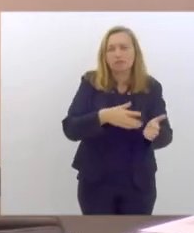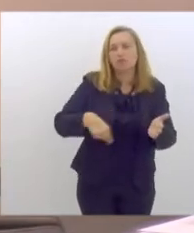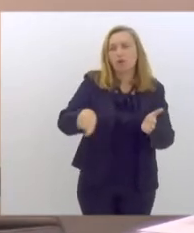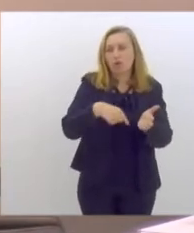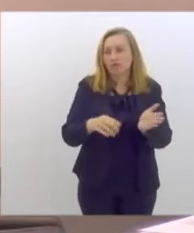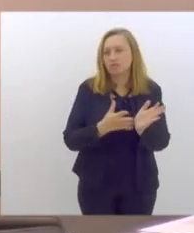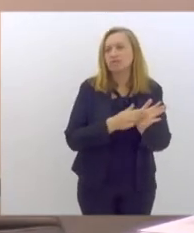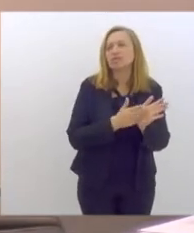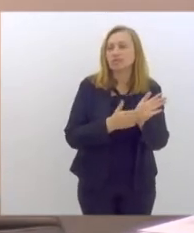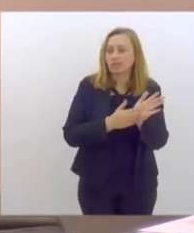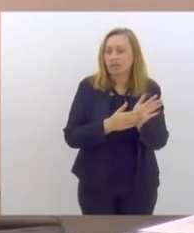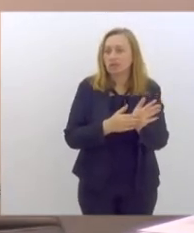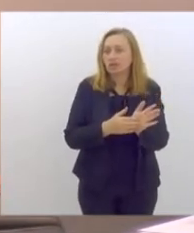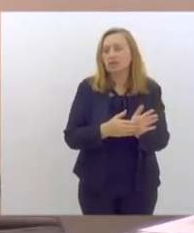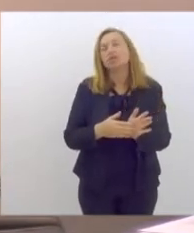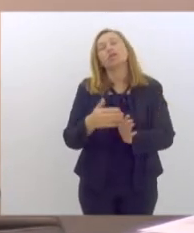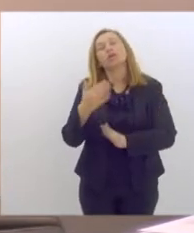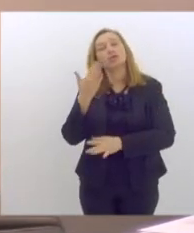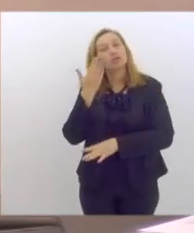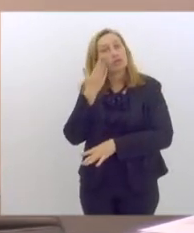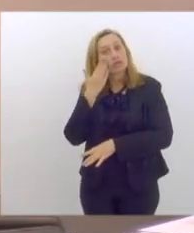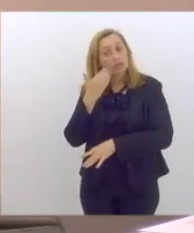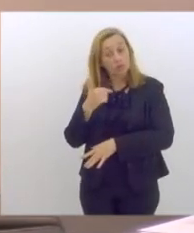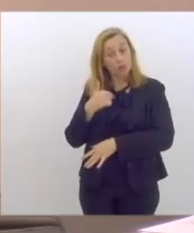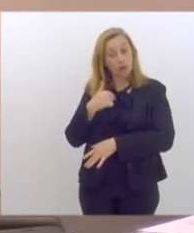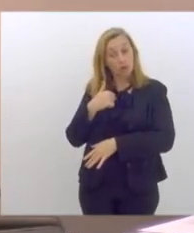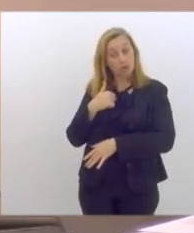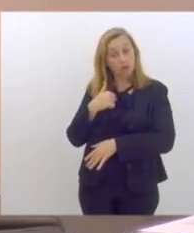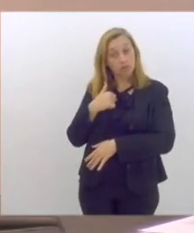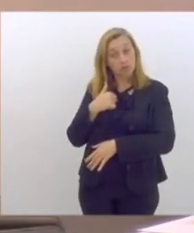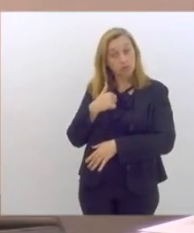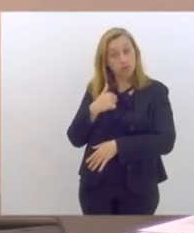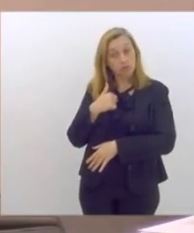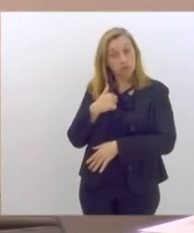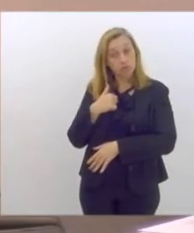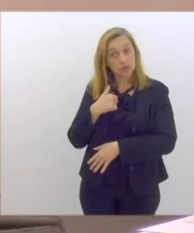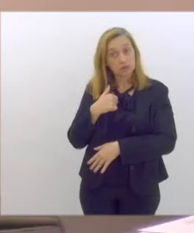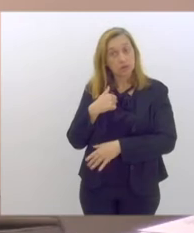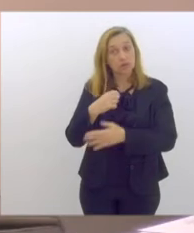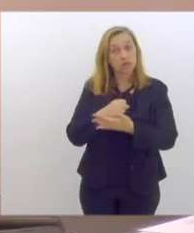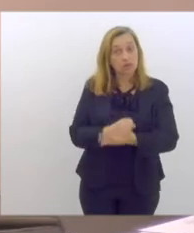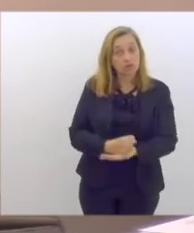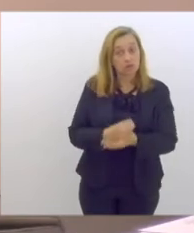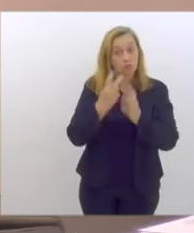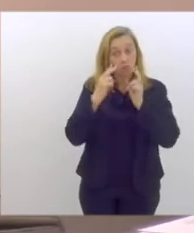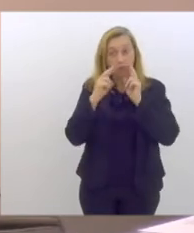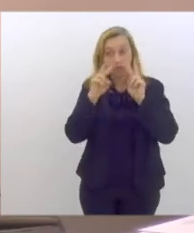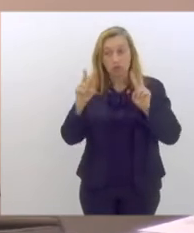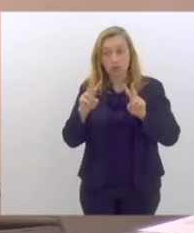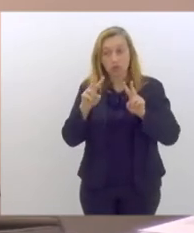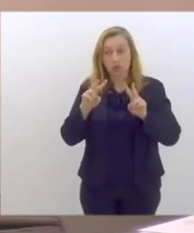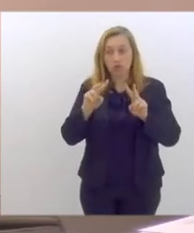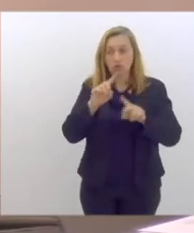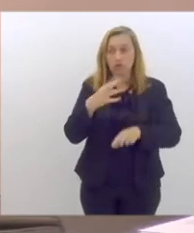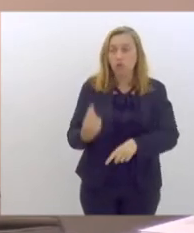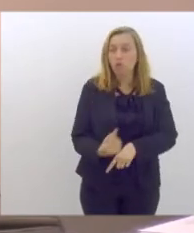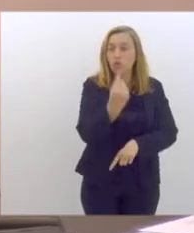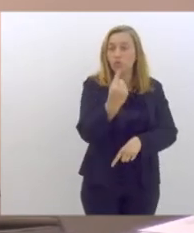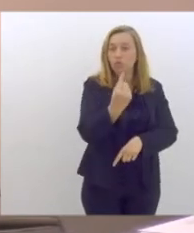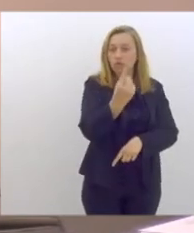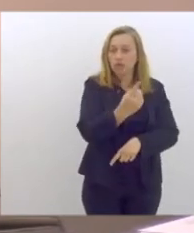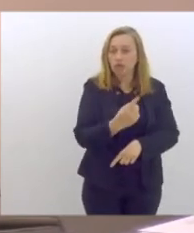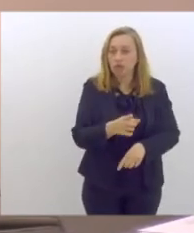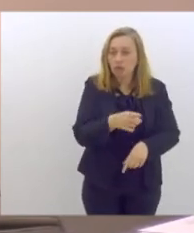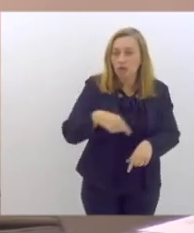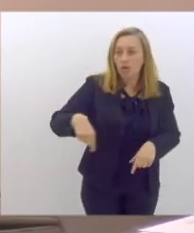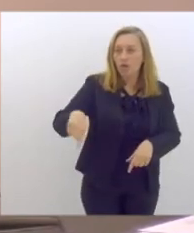samba e tenho eu a impressão o que se firmou um ponto de vista que seria uma única roda de